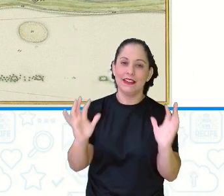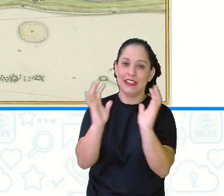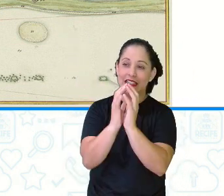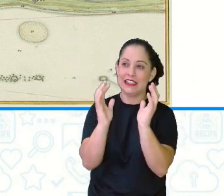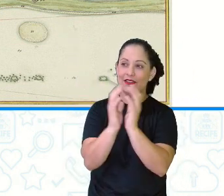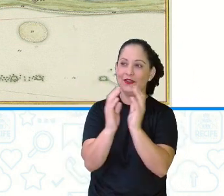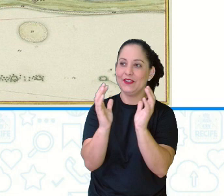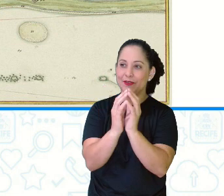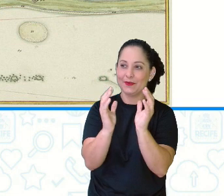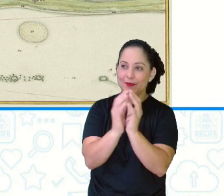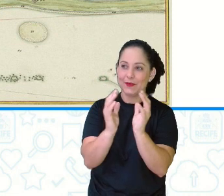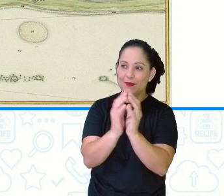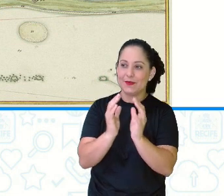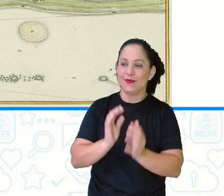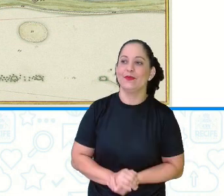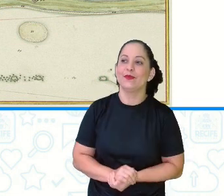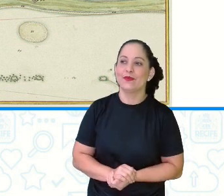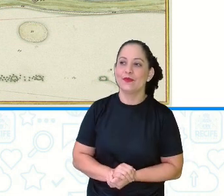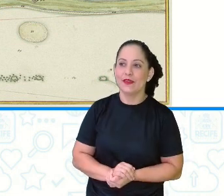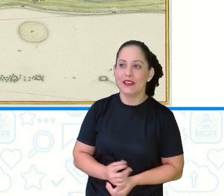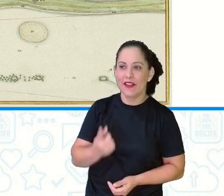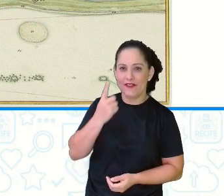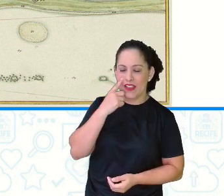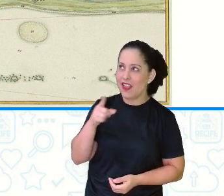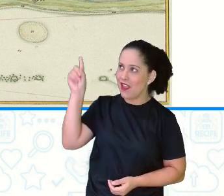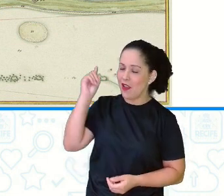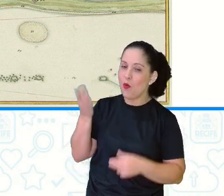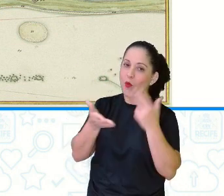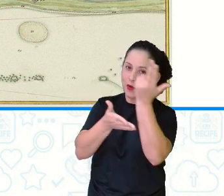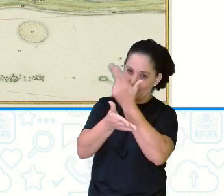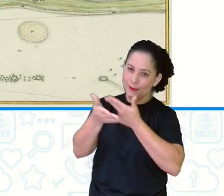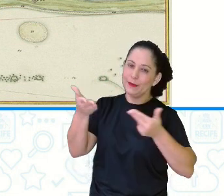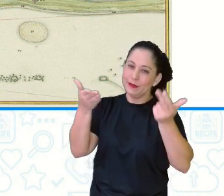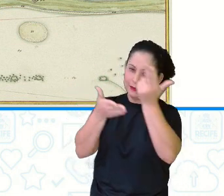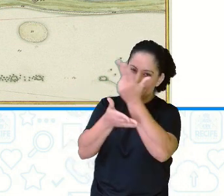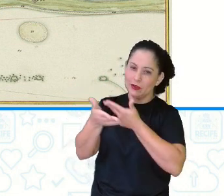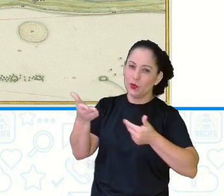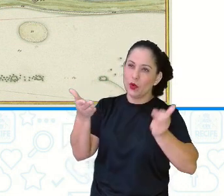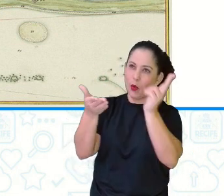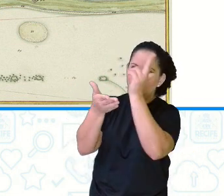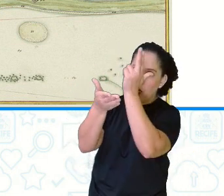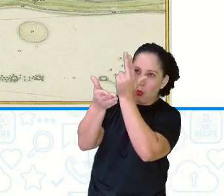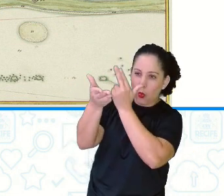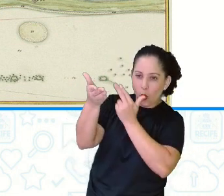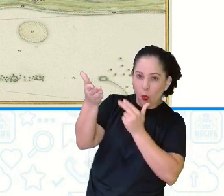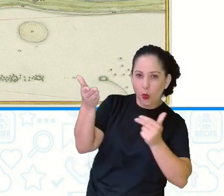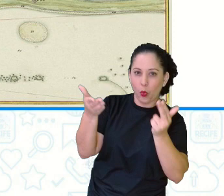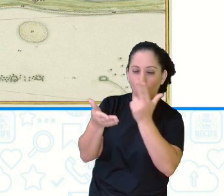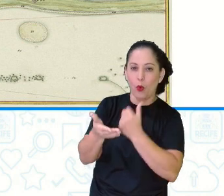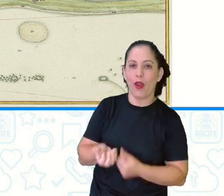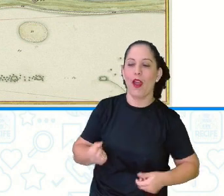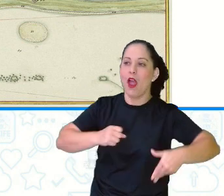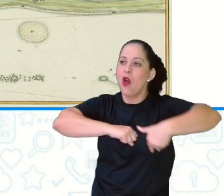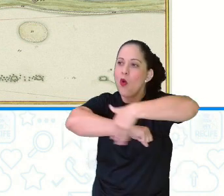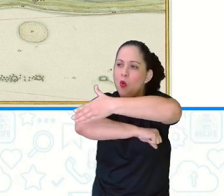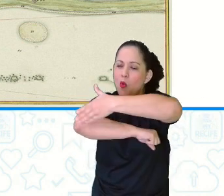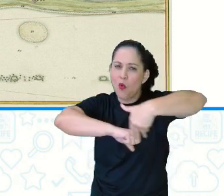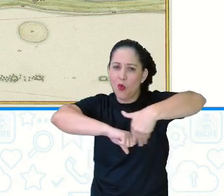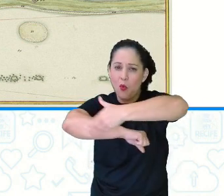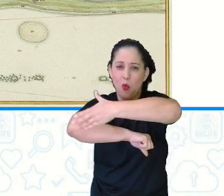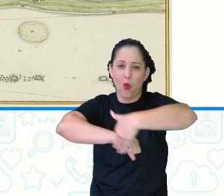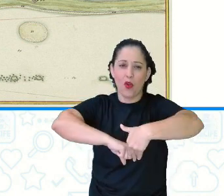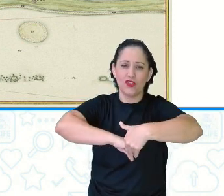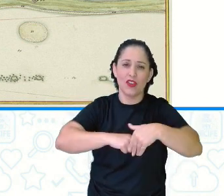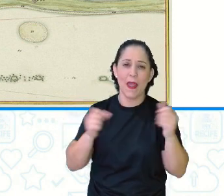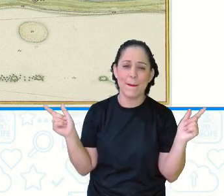que interessante. A gente está vendo que ele é uma pintura. A gente observa também que não tem muitas ruas, não